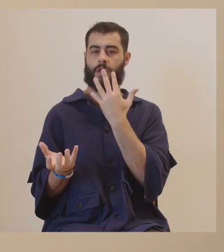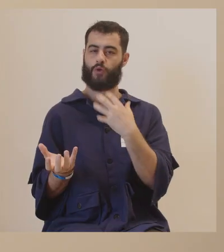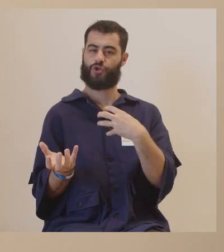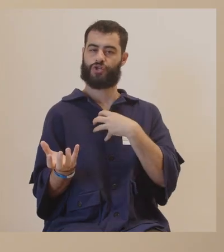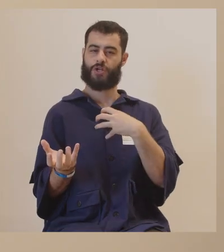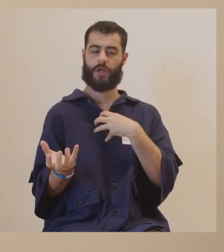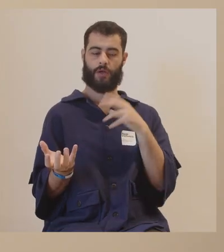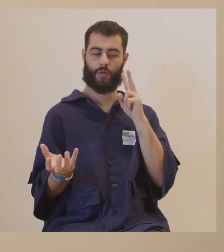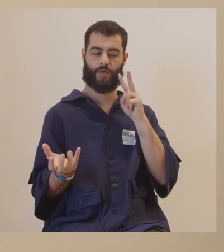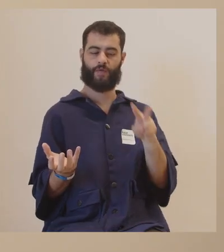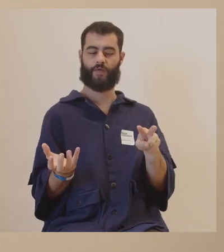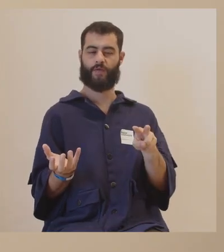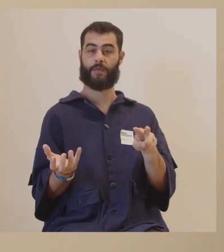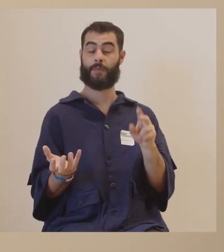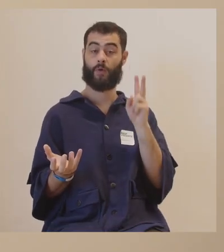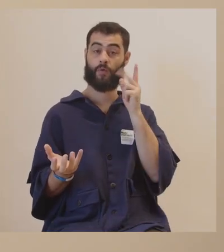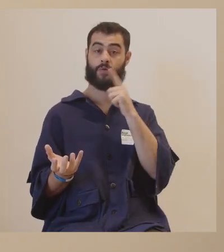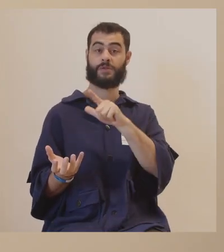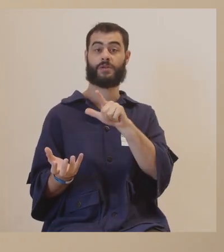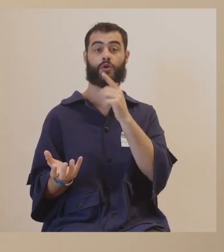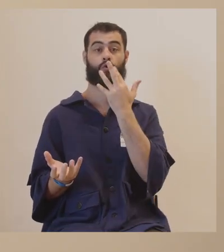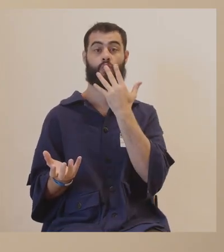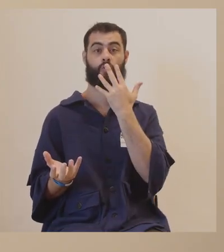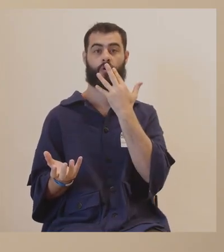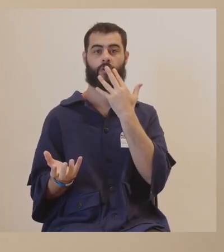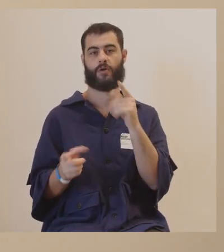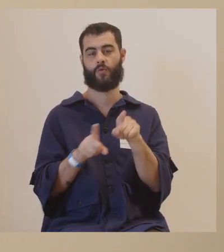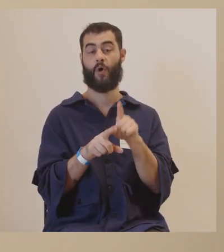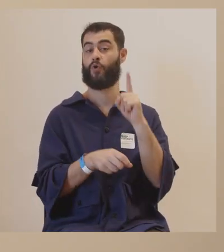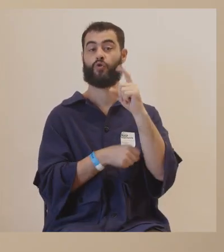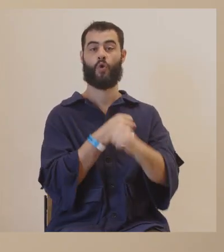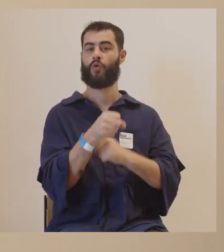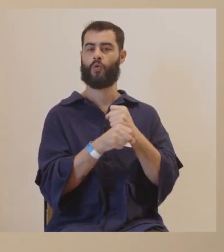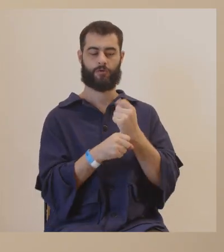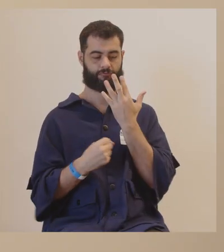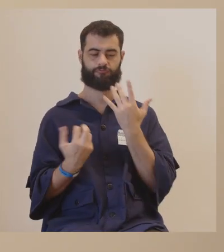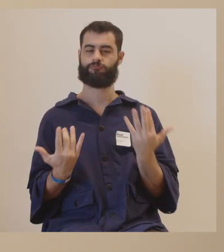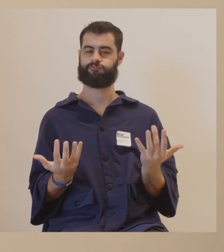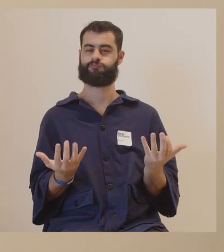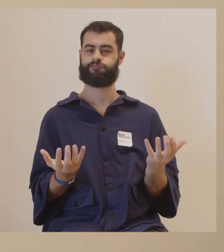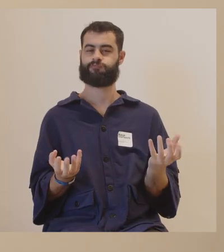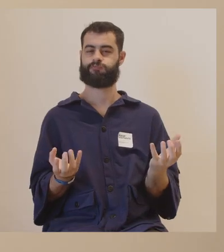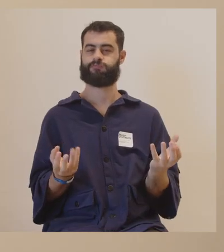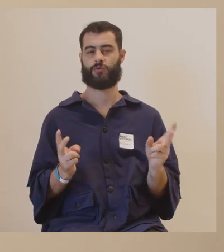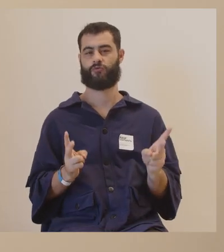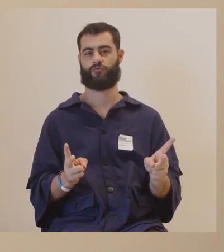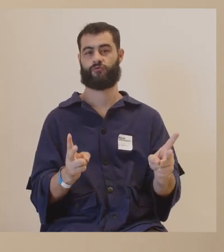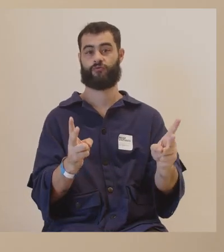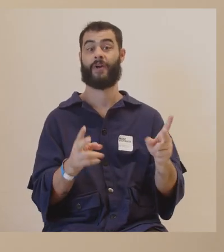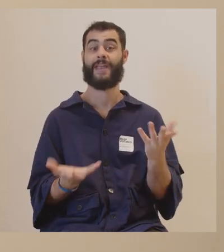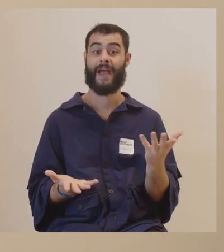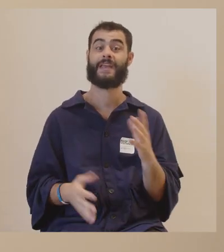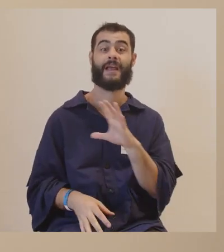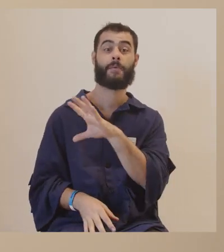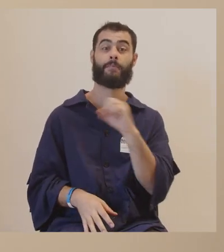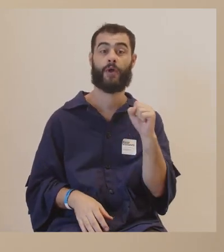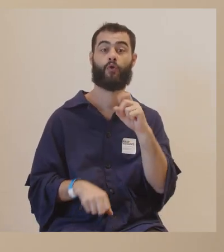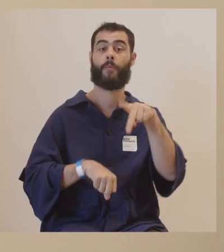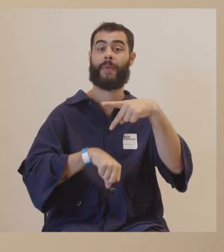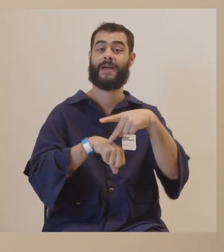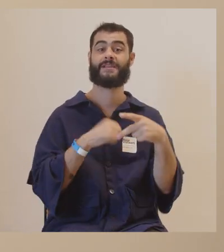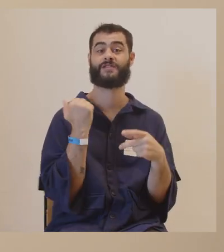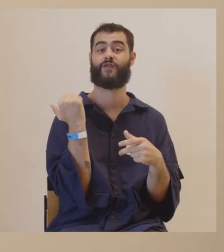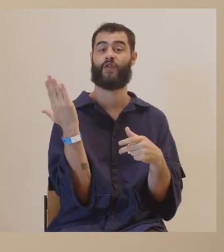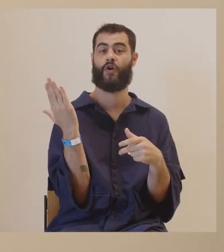tivesse cor no jardim o ano inteiro, ele importou espécies do mundo inteiro, gente. Muitas espécies